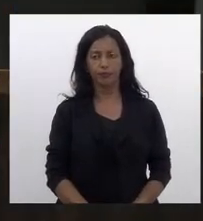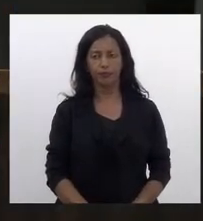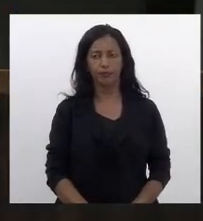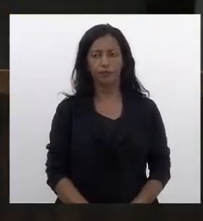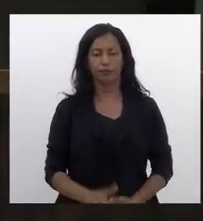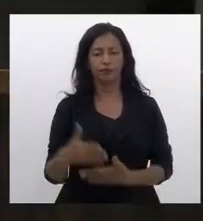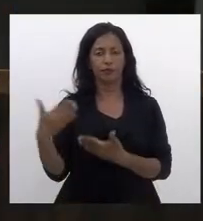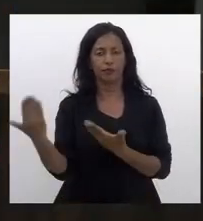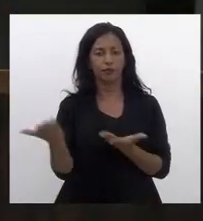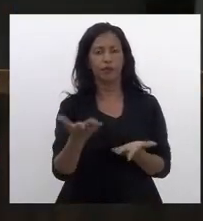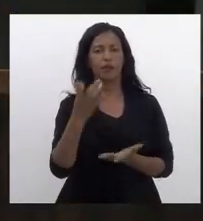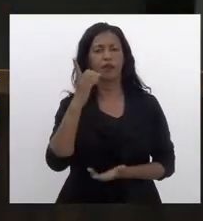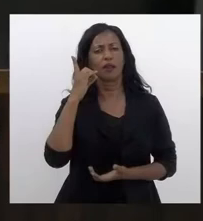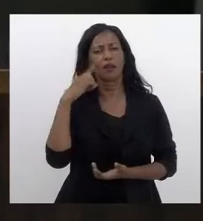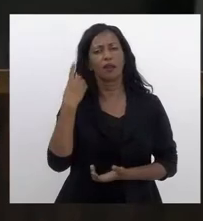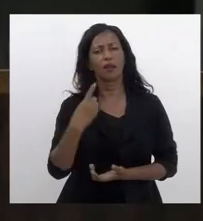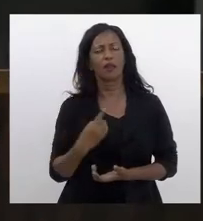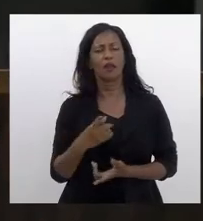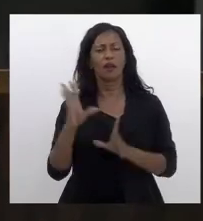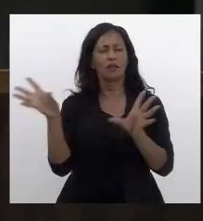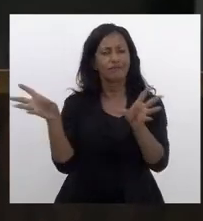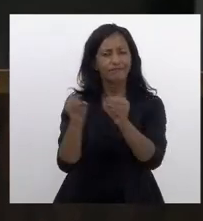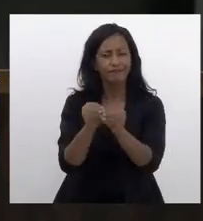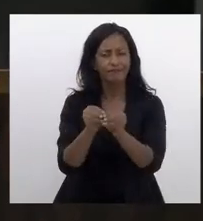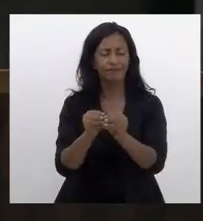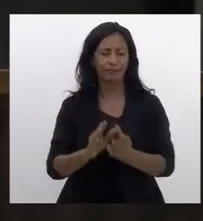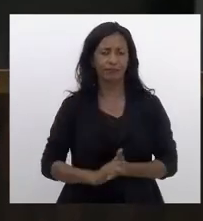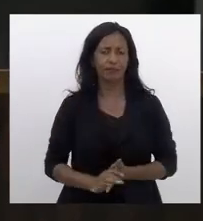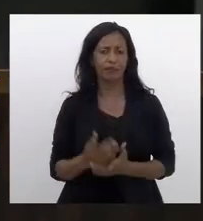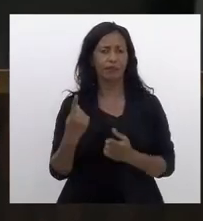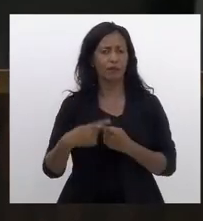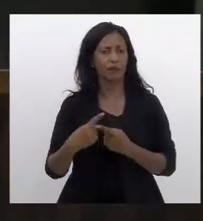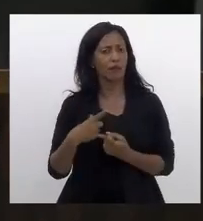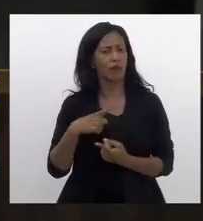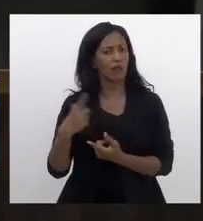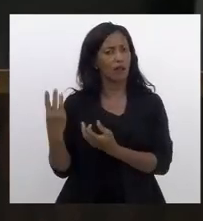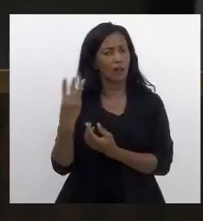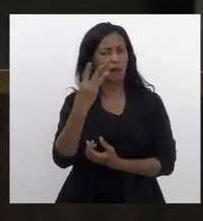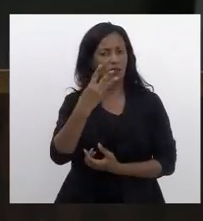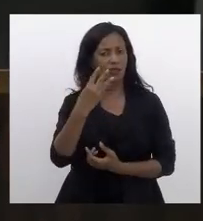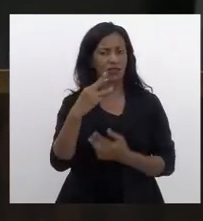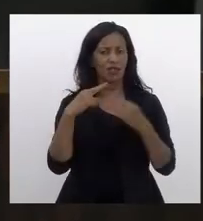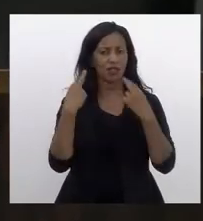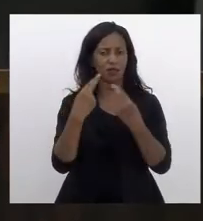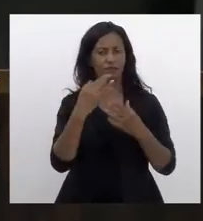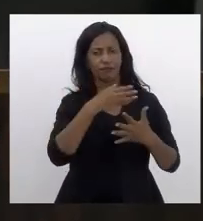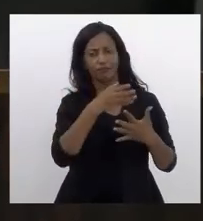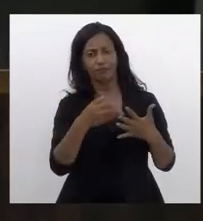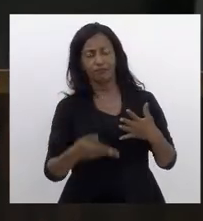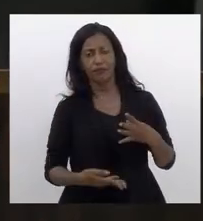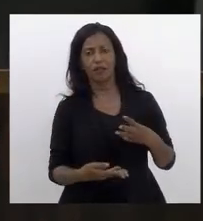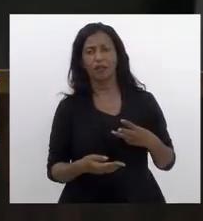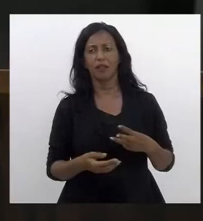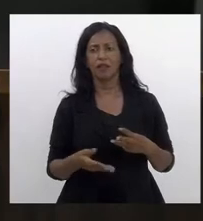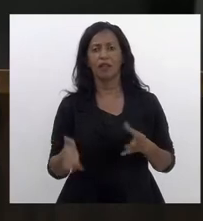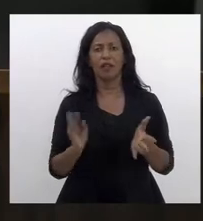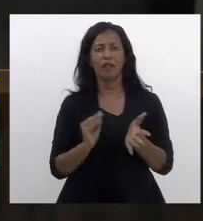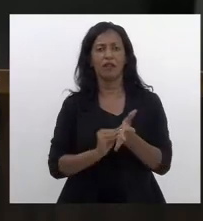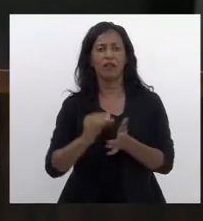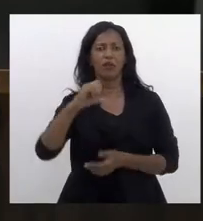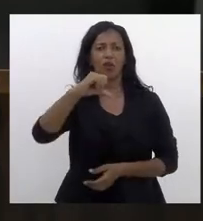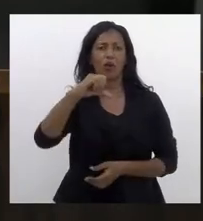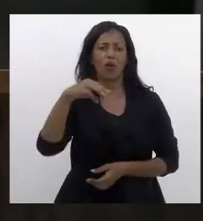Próximo orador, Dani, eu pediria que a gente pudesse ser breve, porque nós ainda temos mais 3 sessões e faltam 9